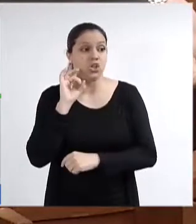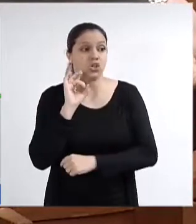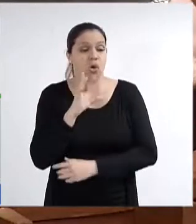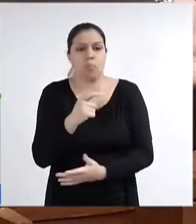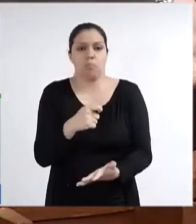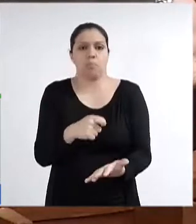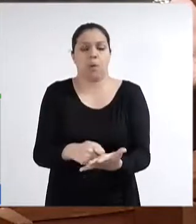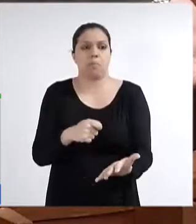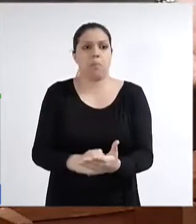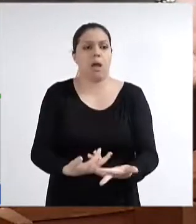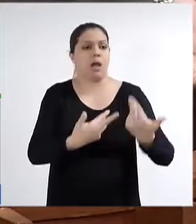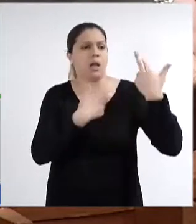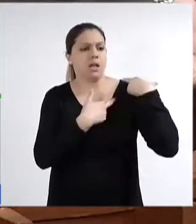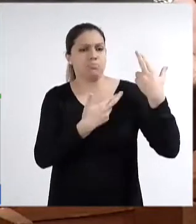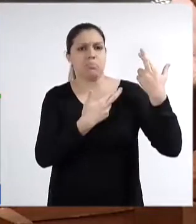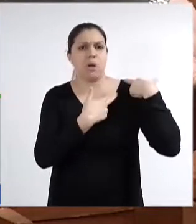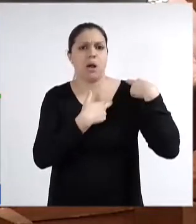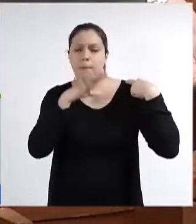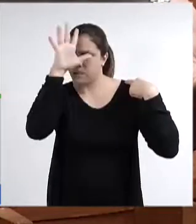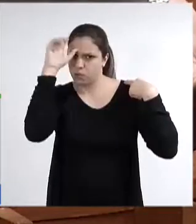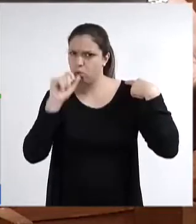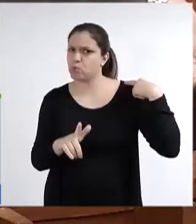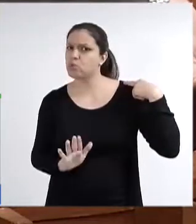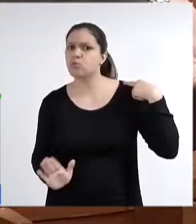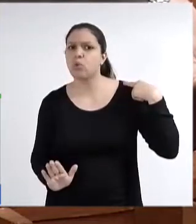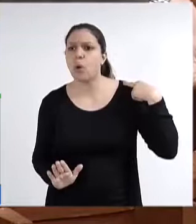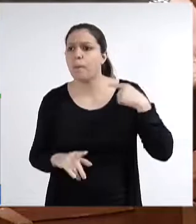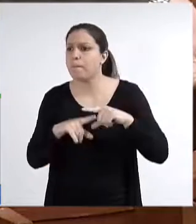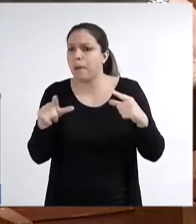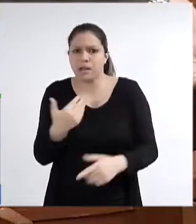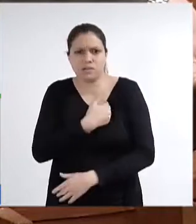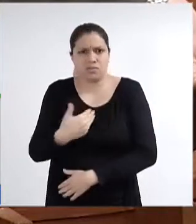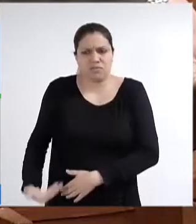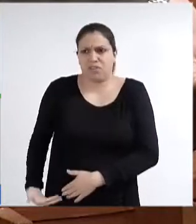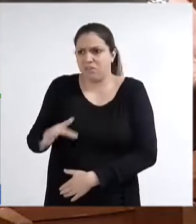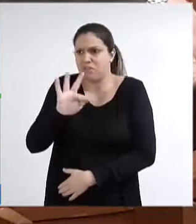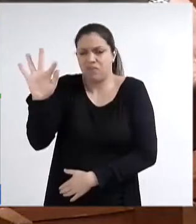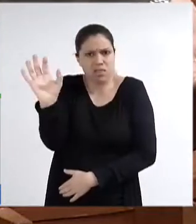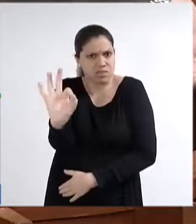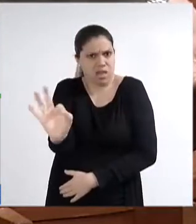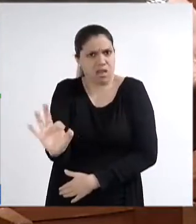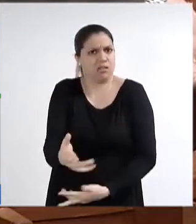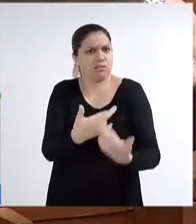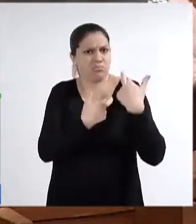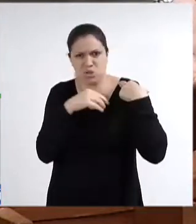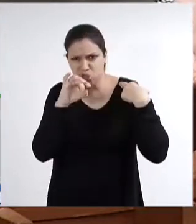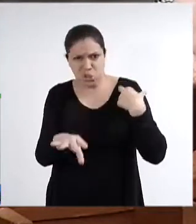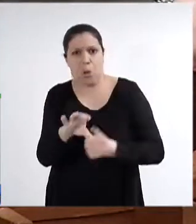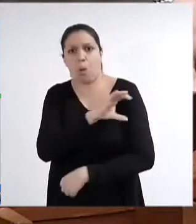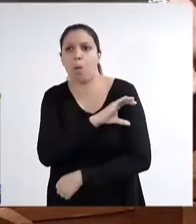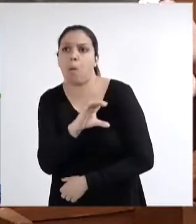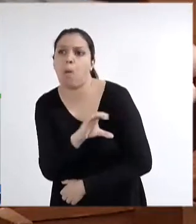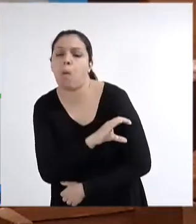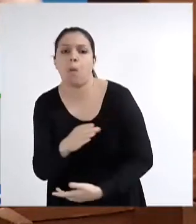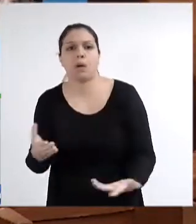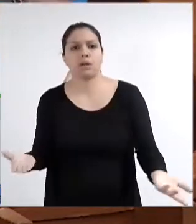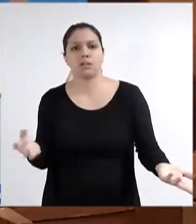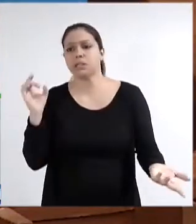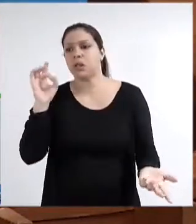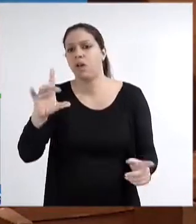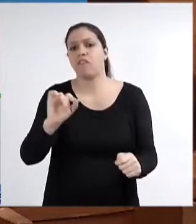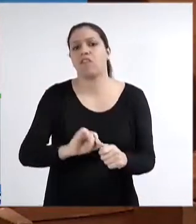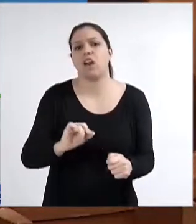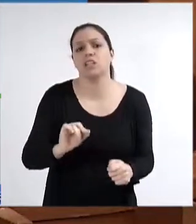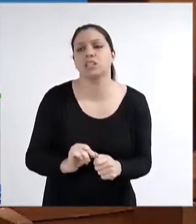do Sul, e da parte praticamente da União é só coordenar,